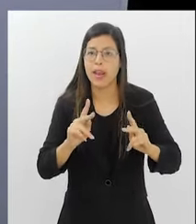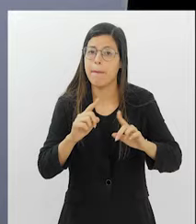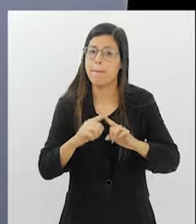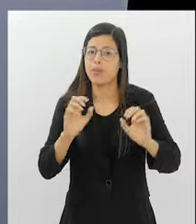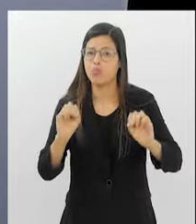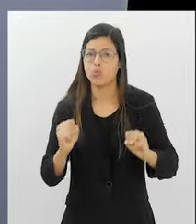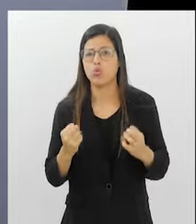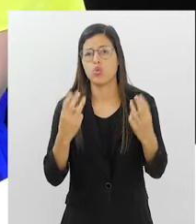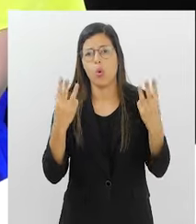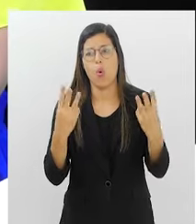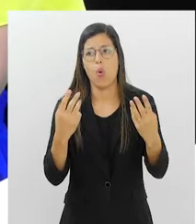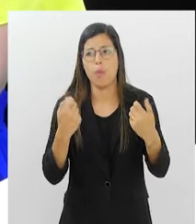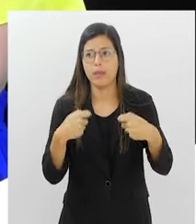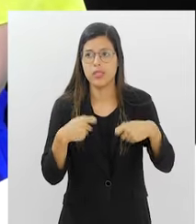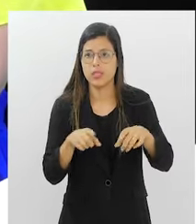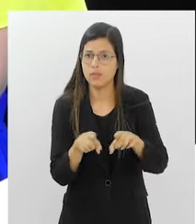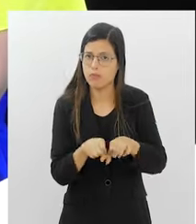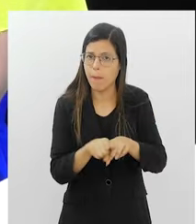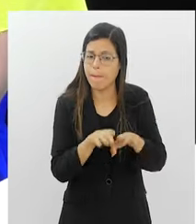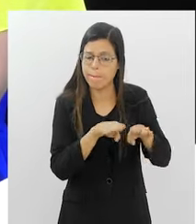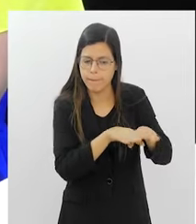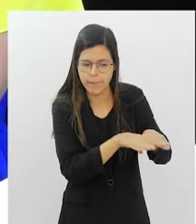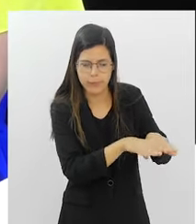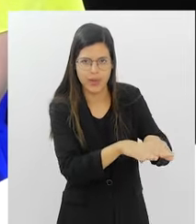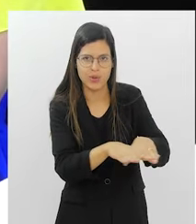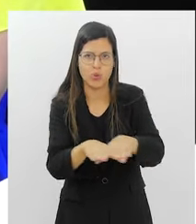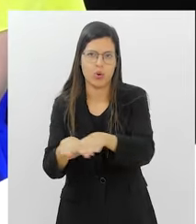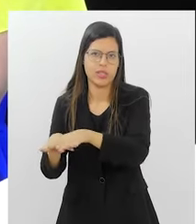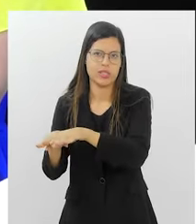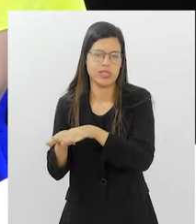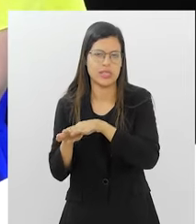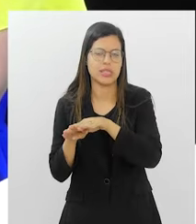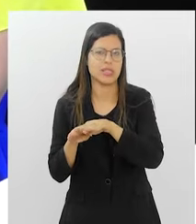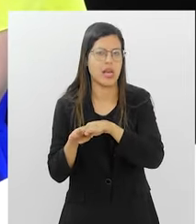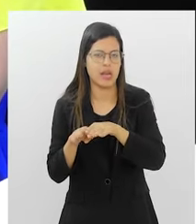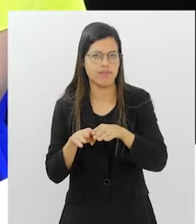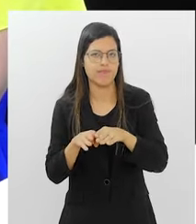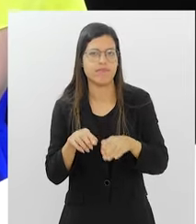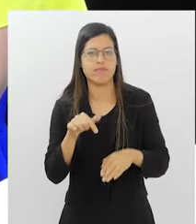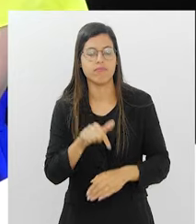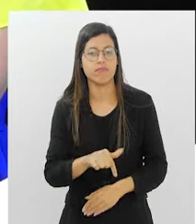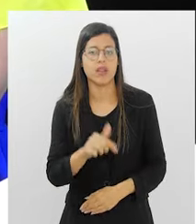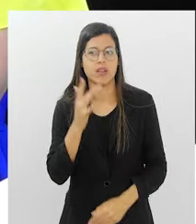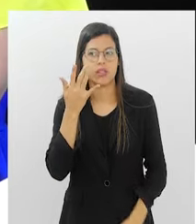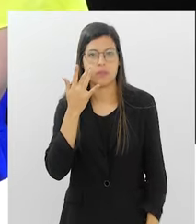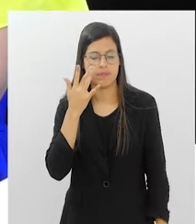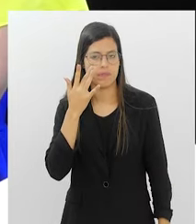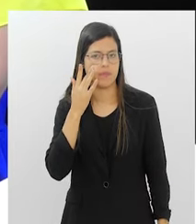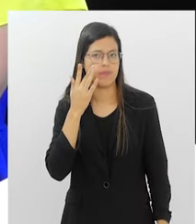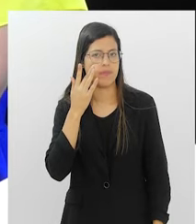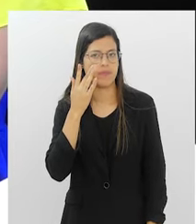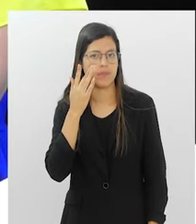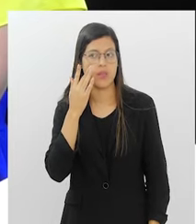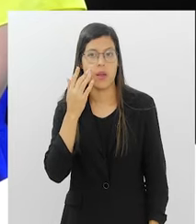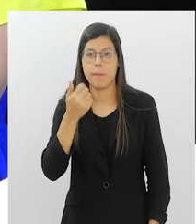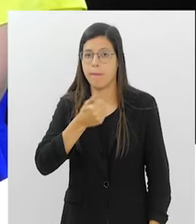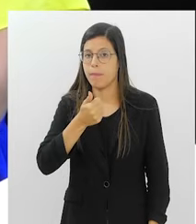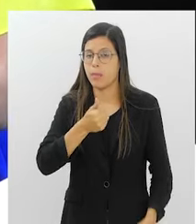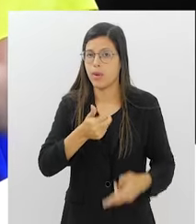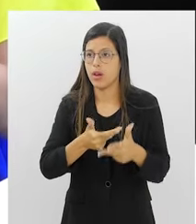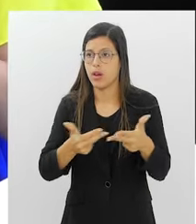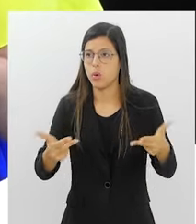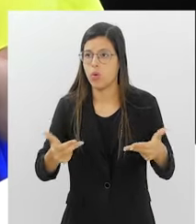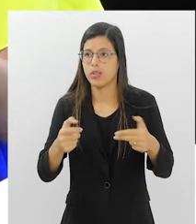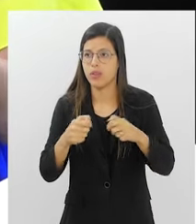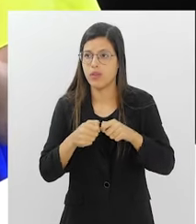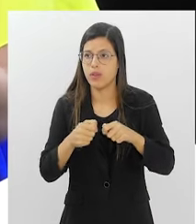no show mas tem que ter padronizado com igualdade Eu acho que isso deveria ser